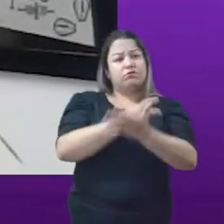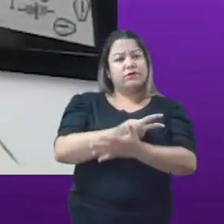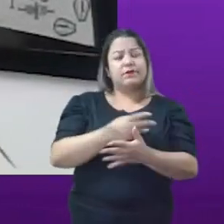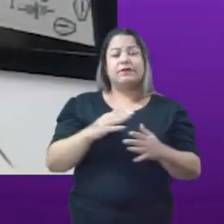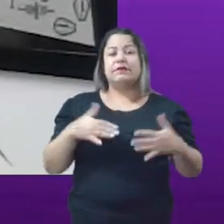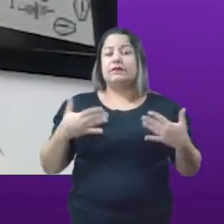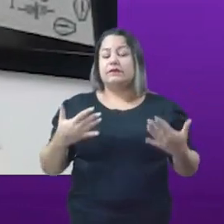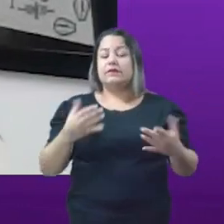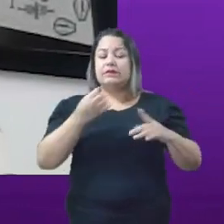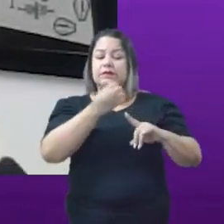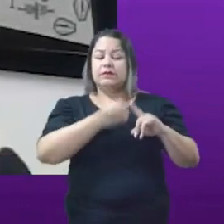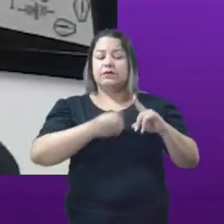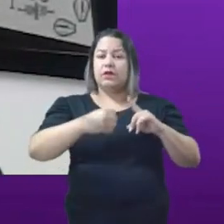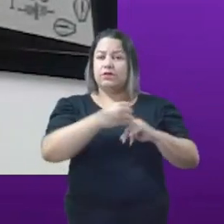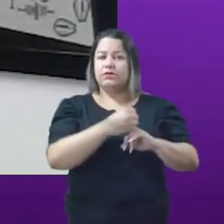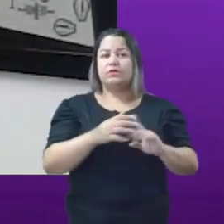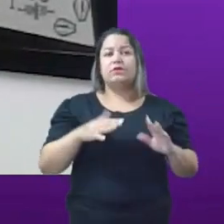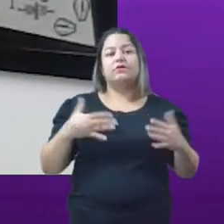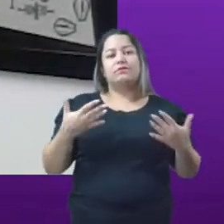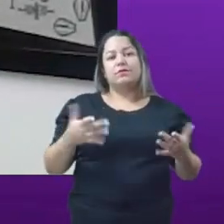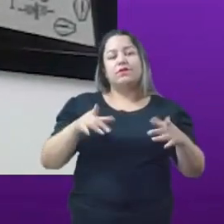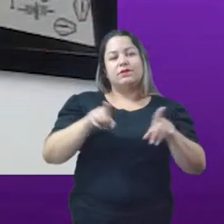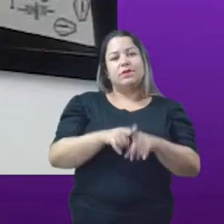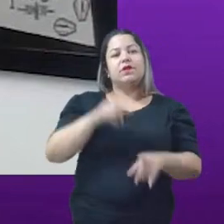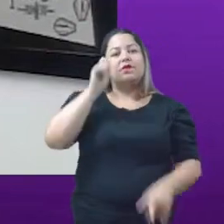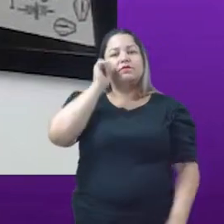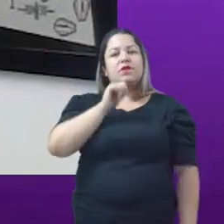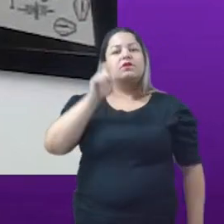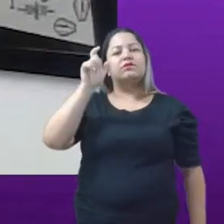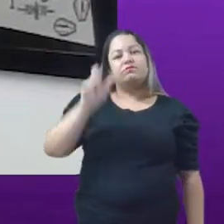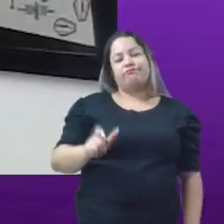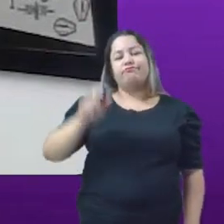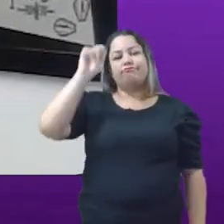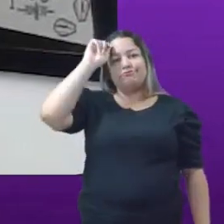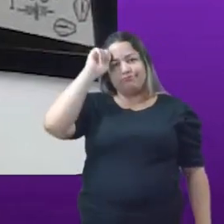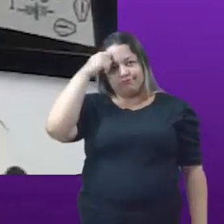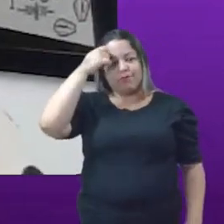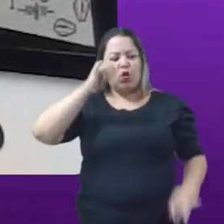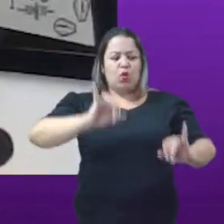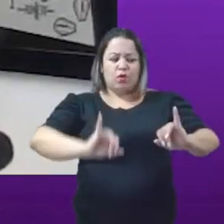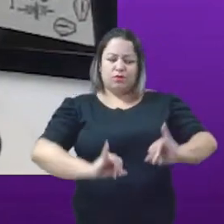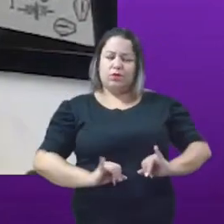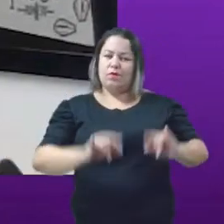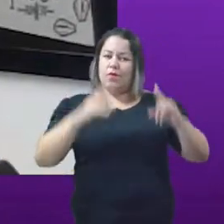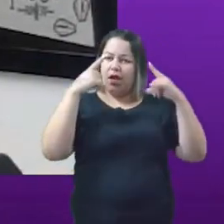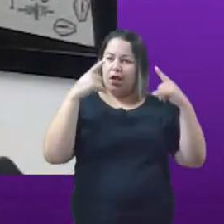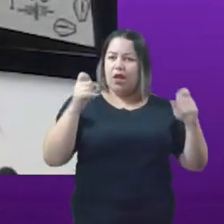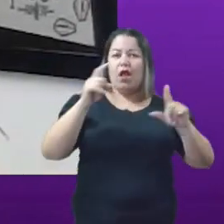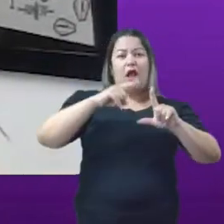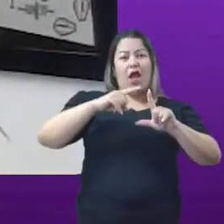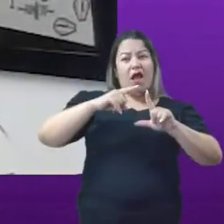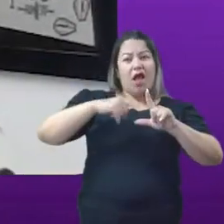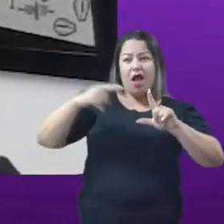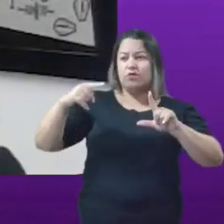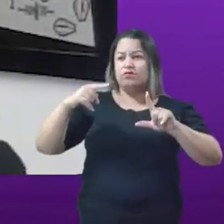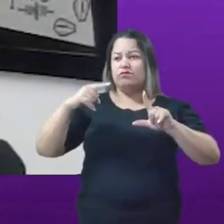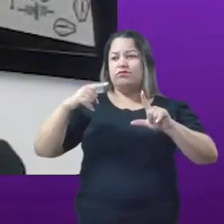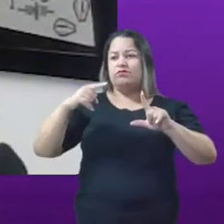acontece na nossa sociedade como um todo, e também nas mulheres negras que sofrem violência. As estatísticas apontam que as mulheres